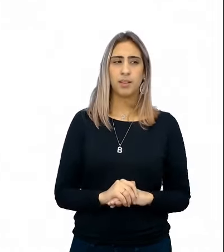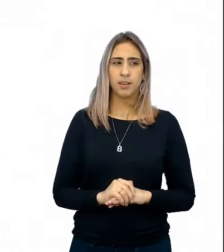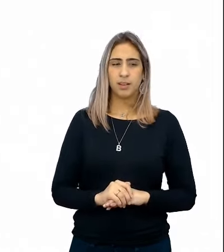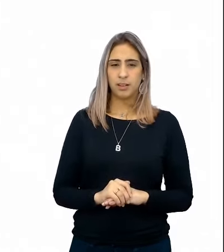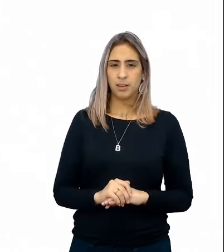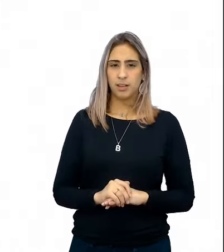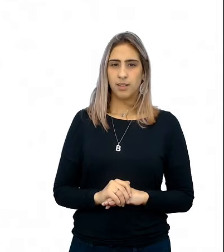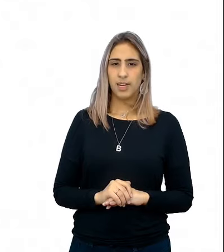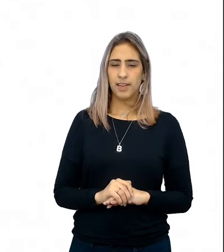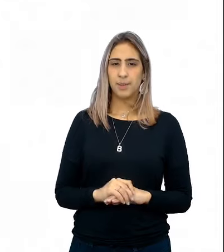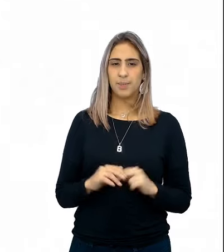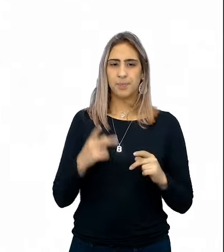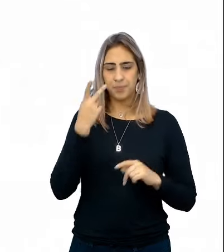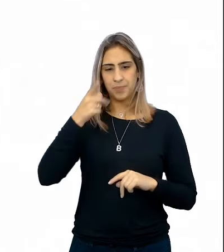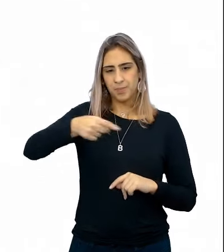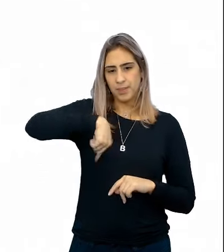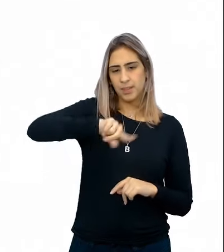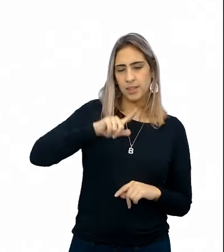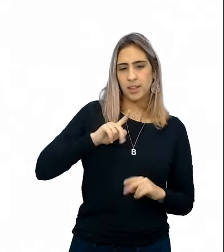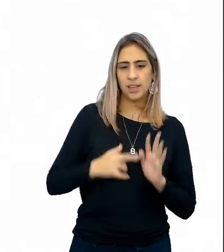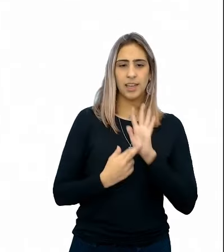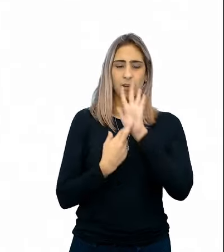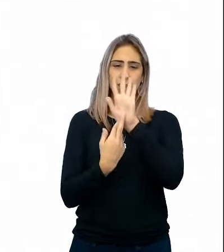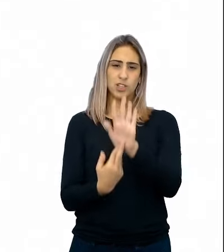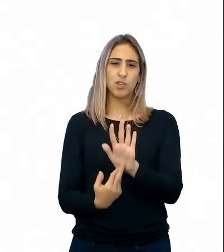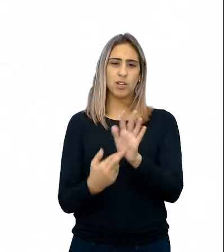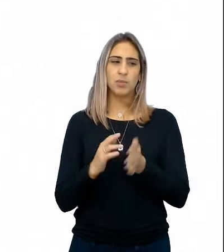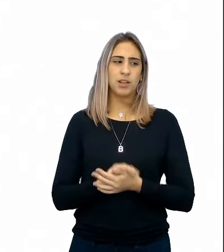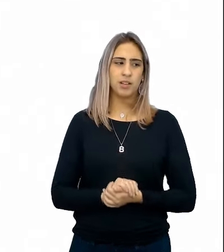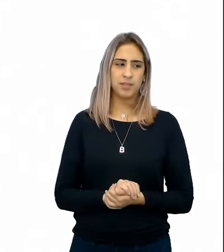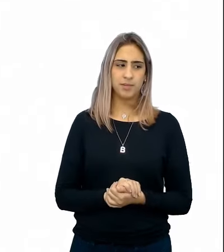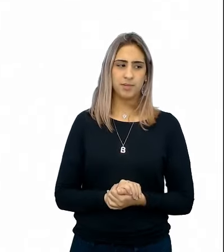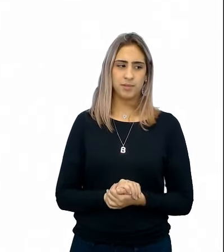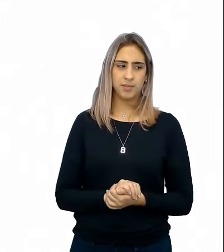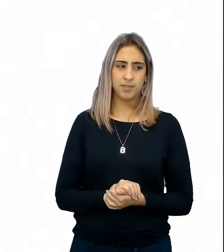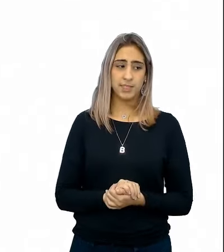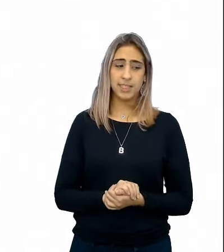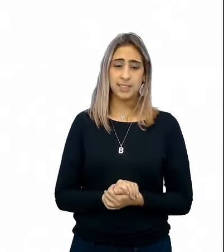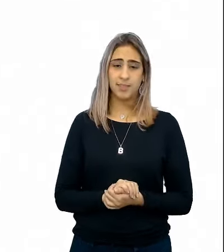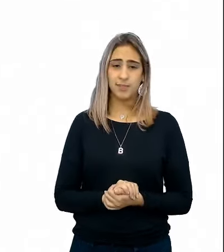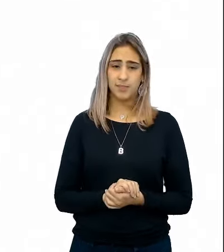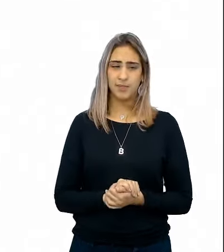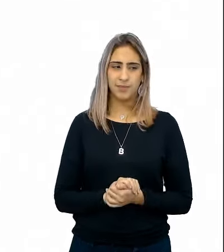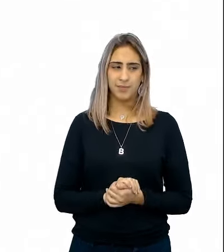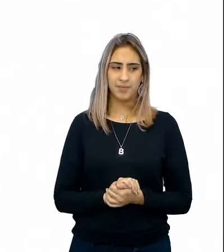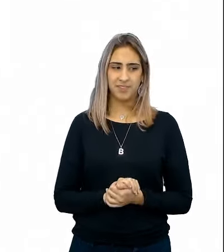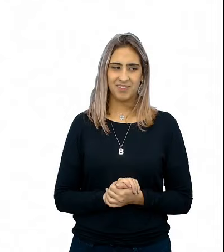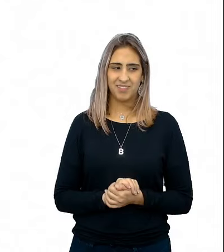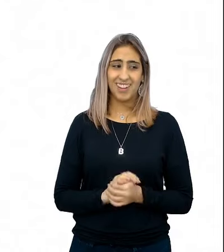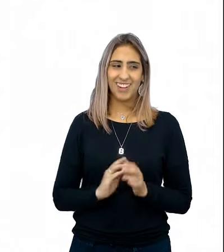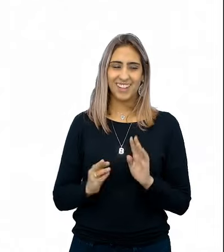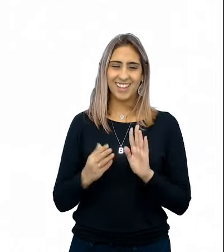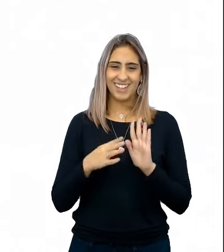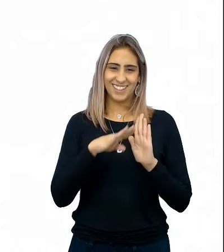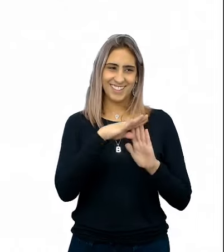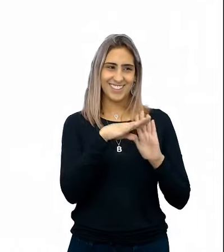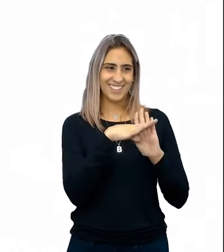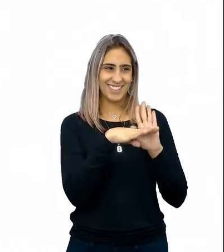E para que vocês possam ter conhecimentos e quais habilidades foram avaliadas. E caso